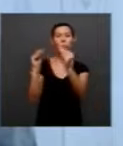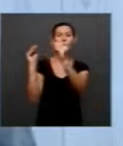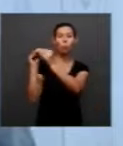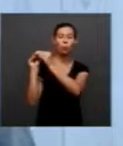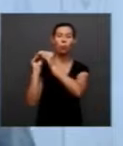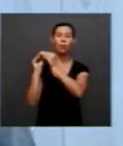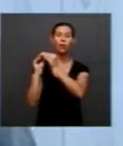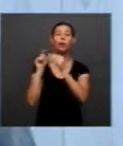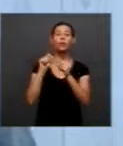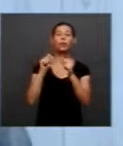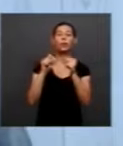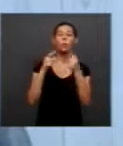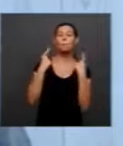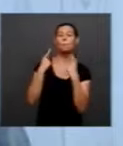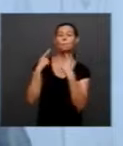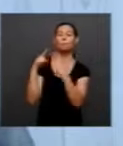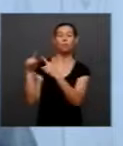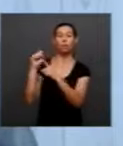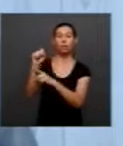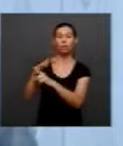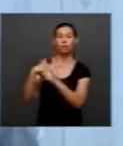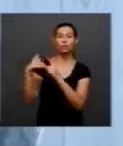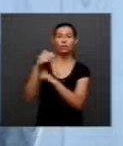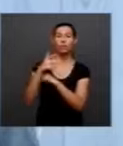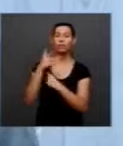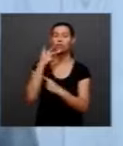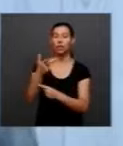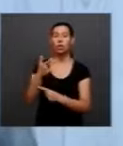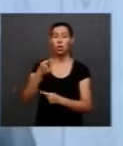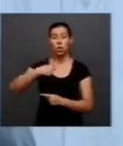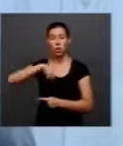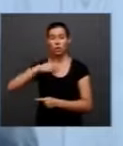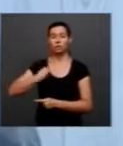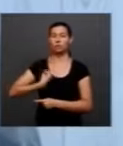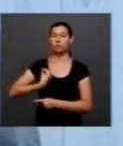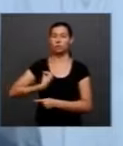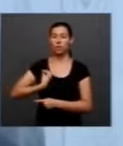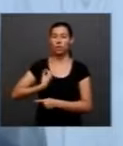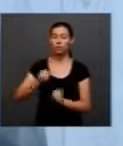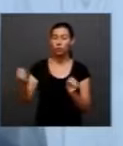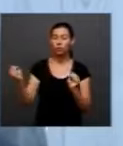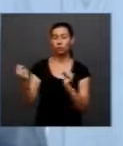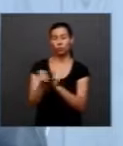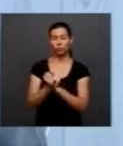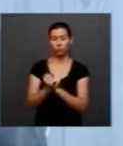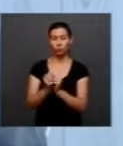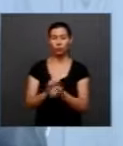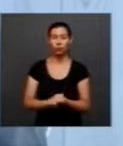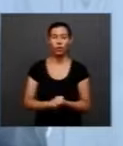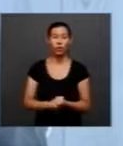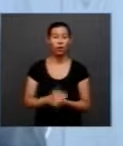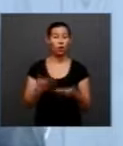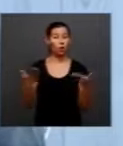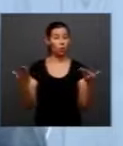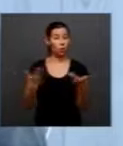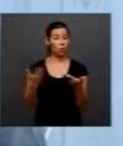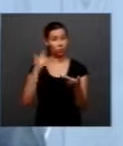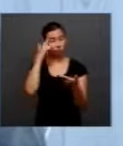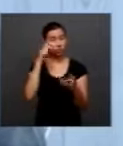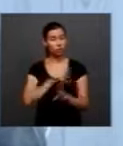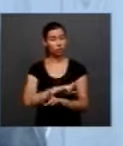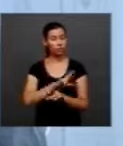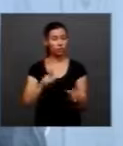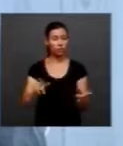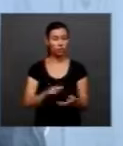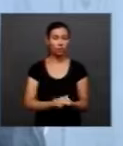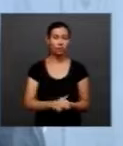dizer, olha, a gente existe, a gente está aqui, a gente quer conviver. Mas hoje eu penso que não, hoje em dia essas manifestações